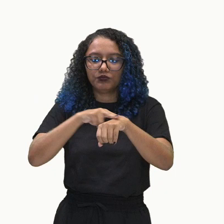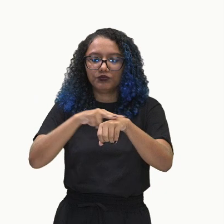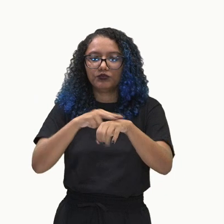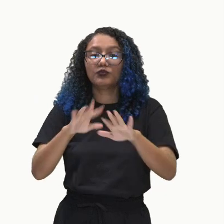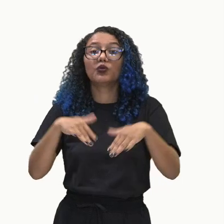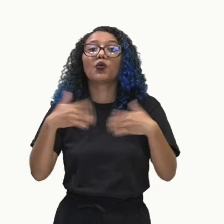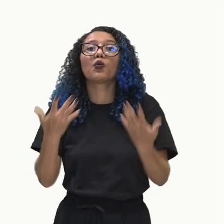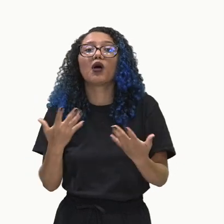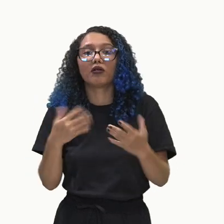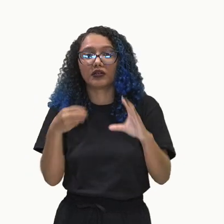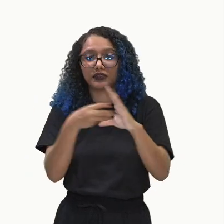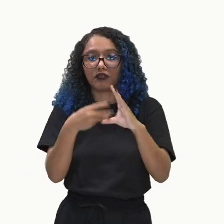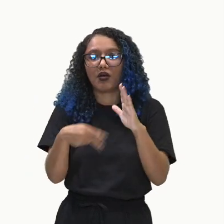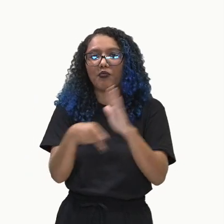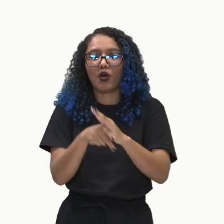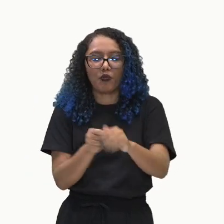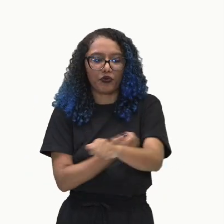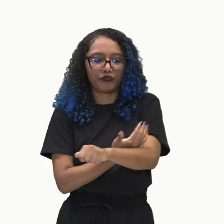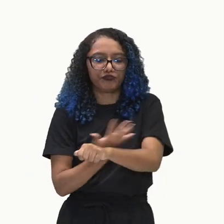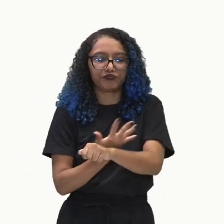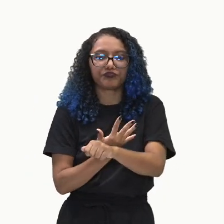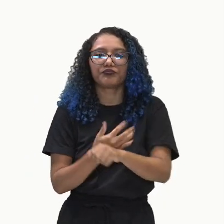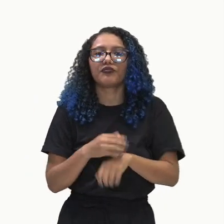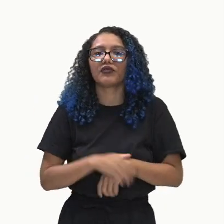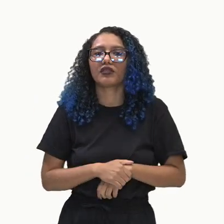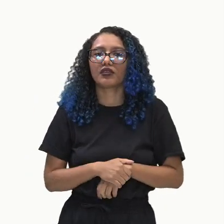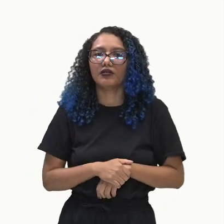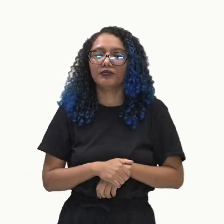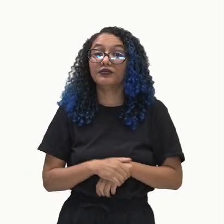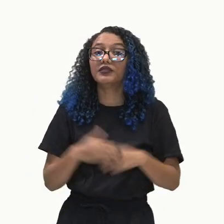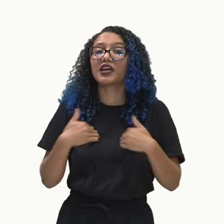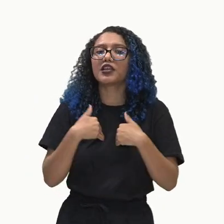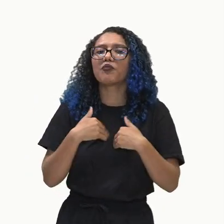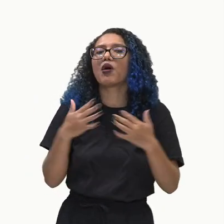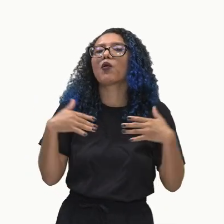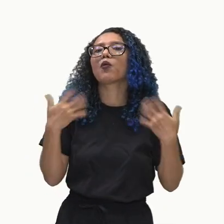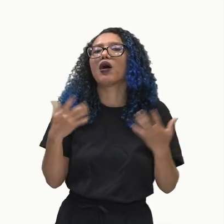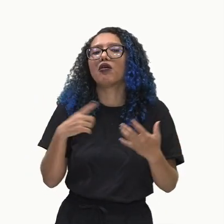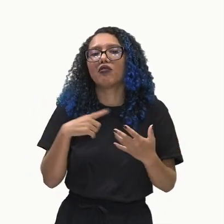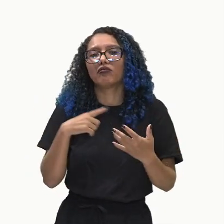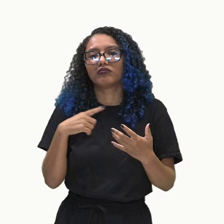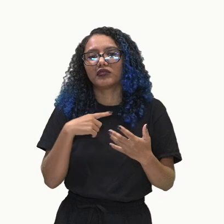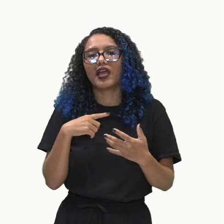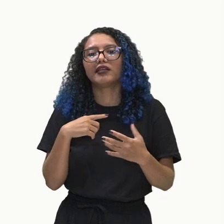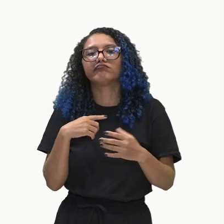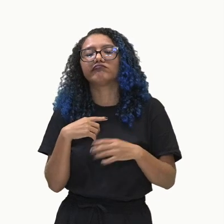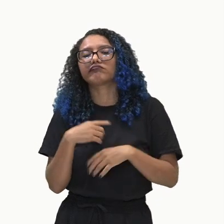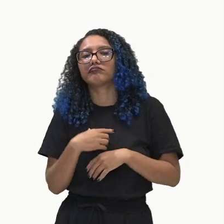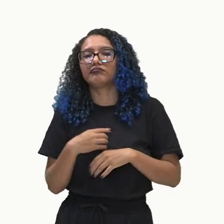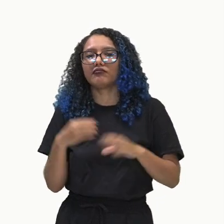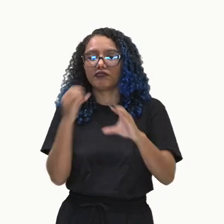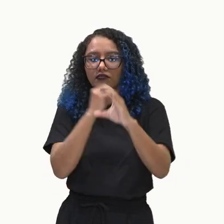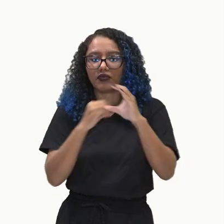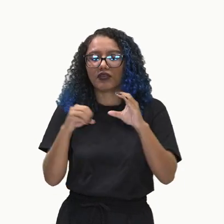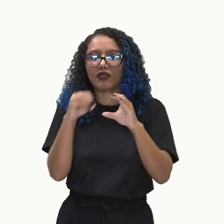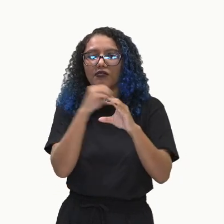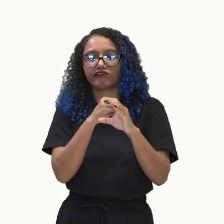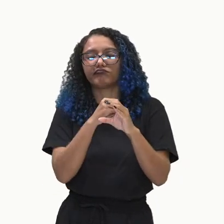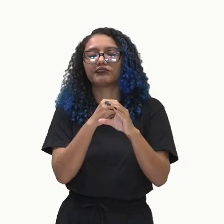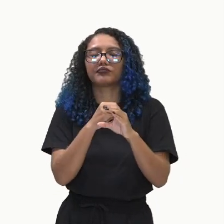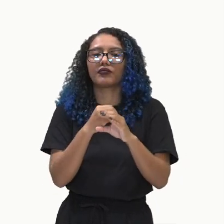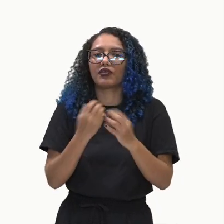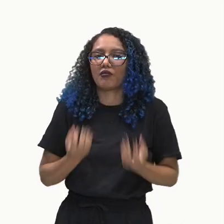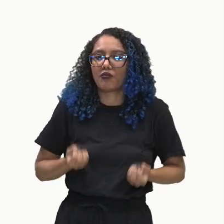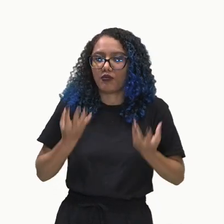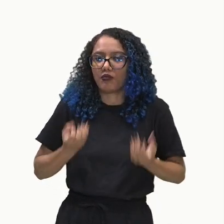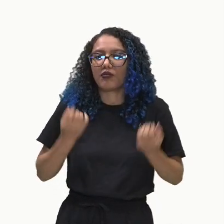cloroplastidial são células vegetais, e as células animais apresentam o DNA mitocondrial e nuclear juntos, né?